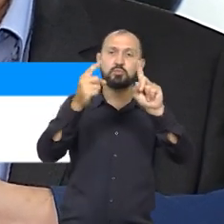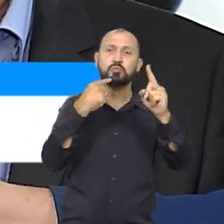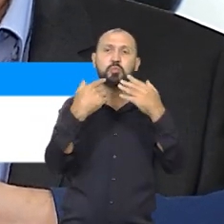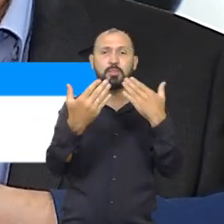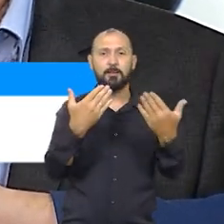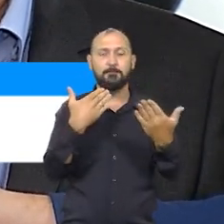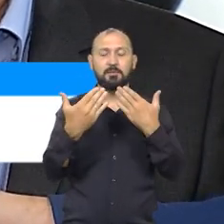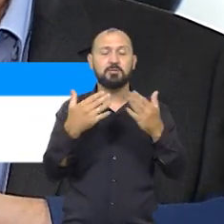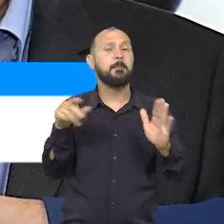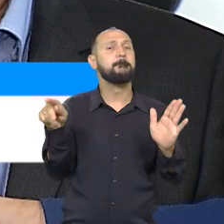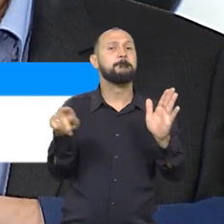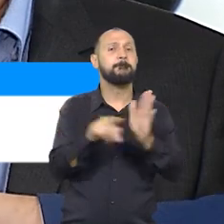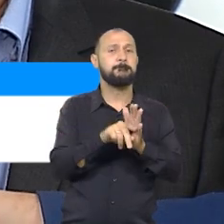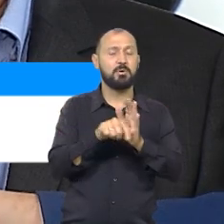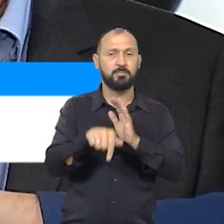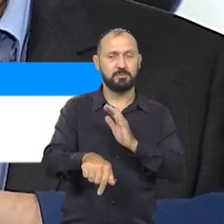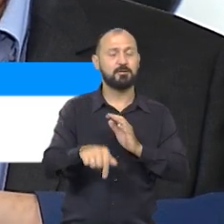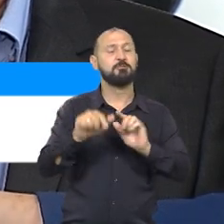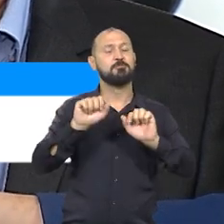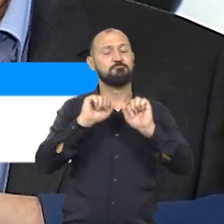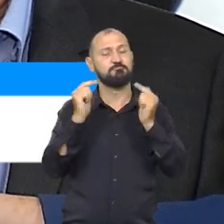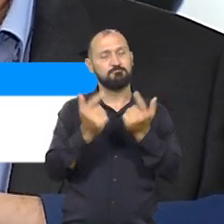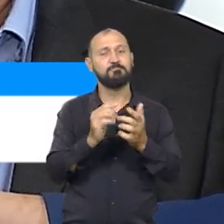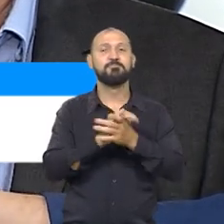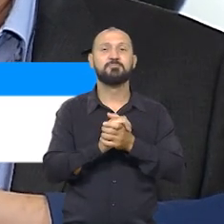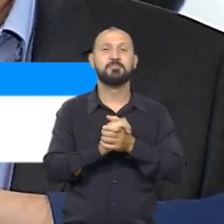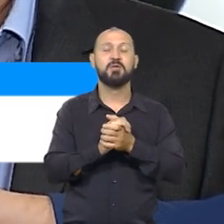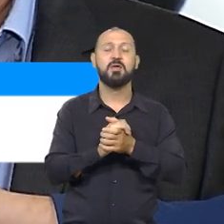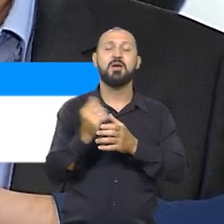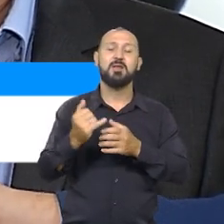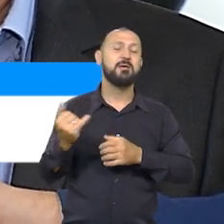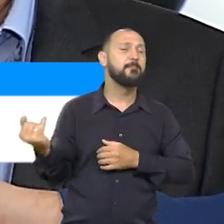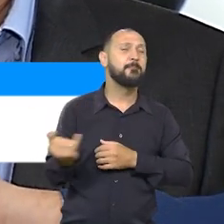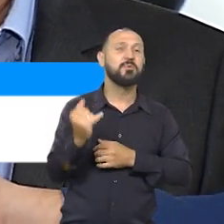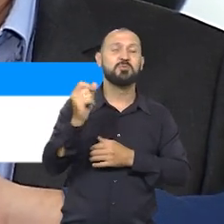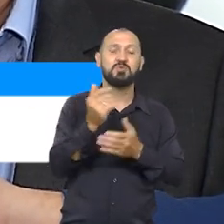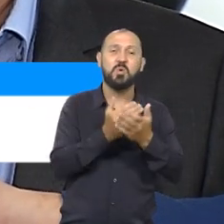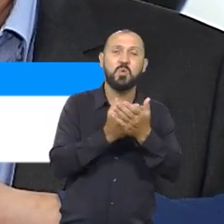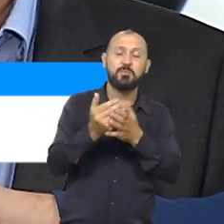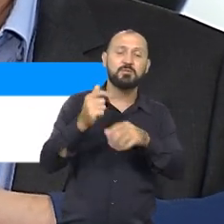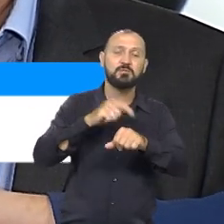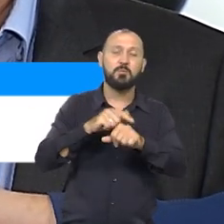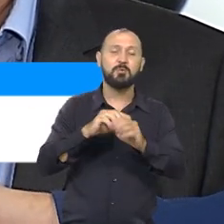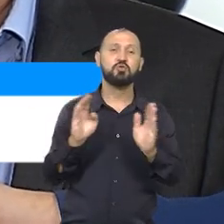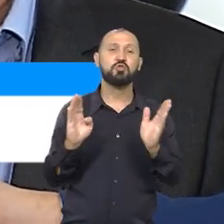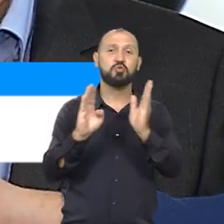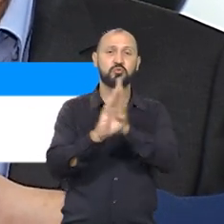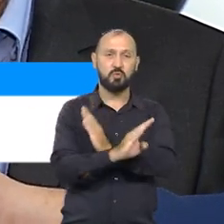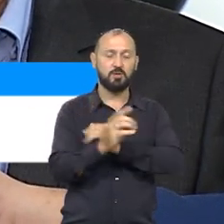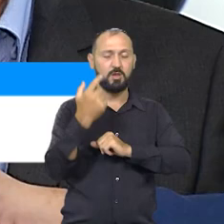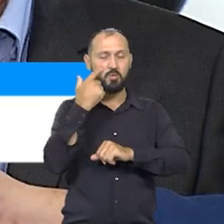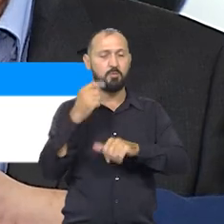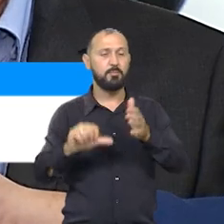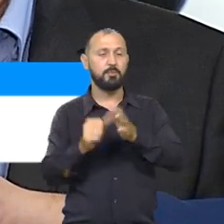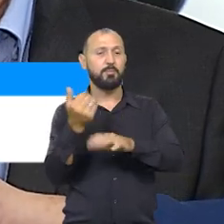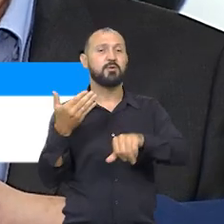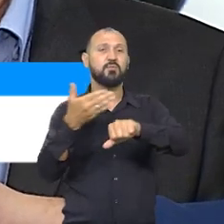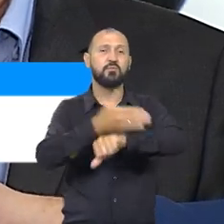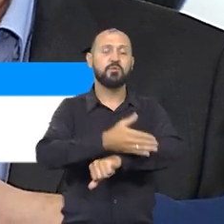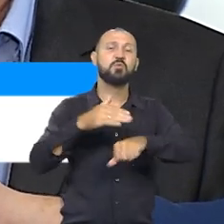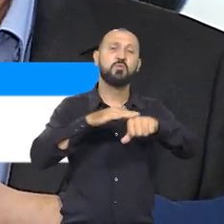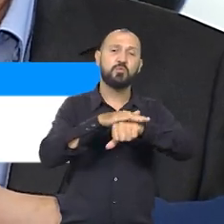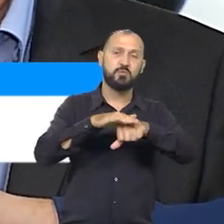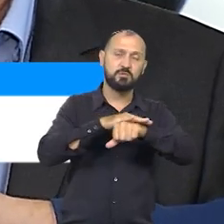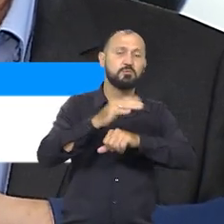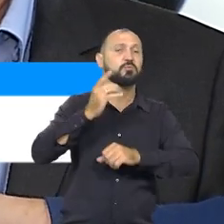debate que é da natureza dessa casa então era fundamental a gente iniciar essa transição vindo aqui e conversando